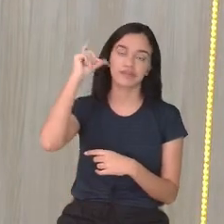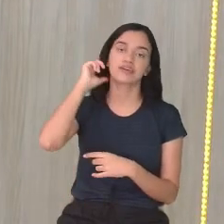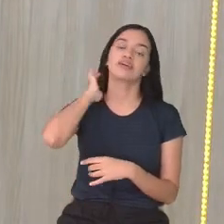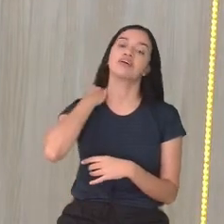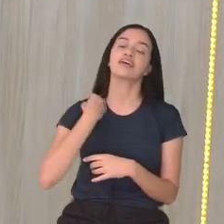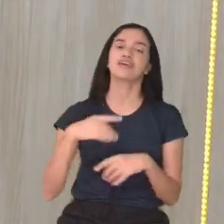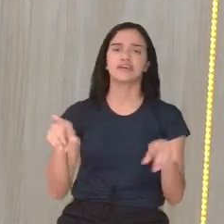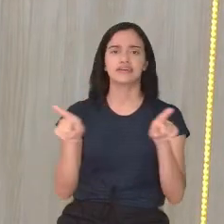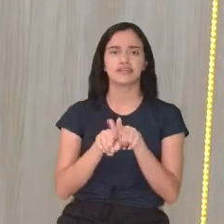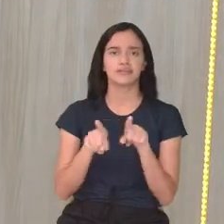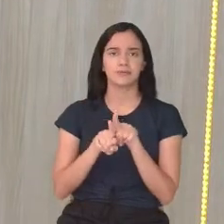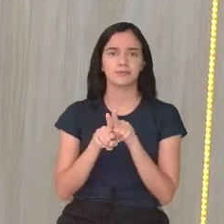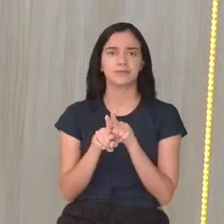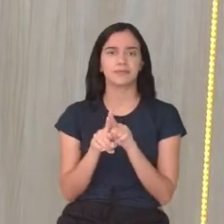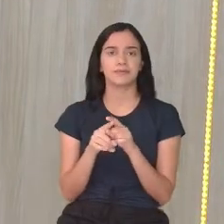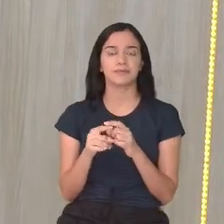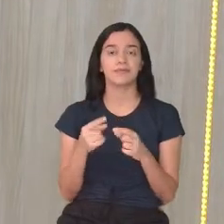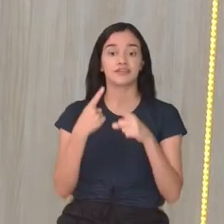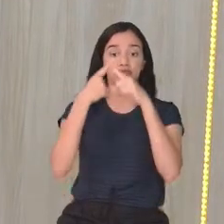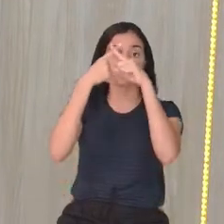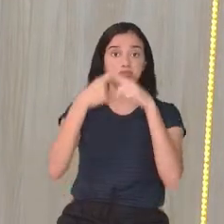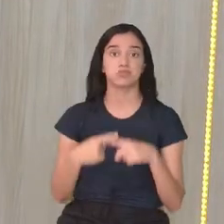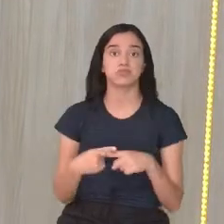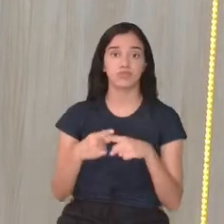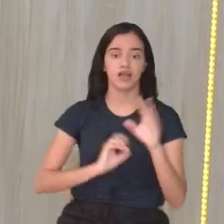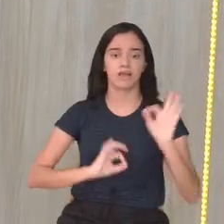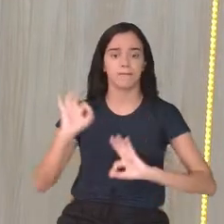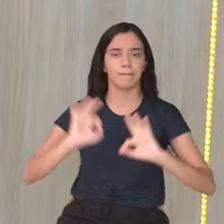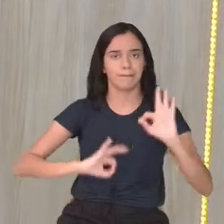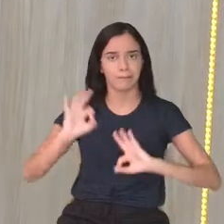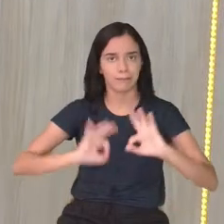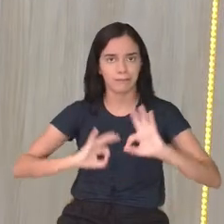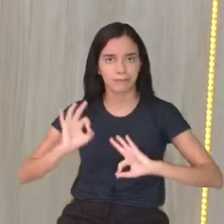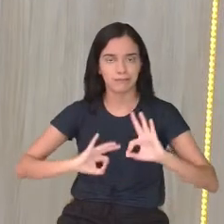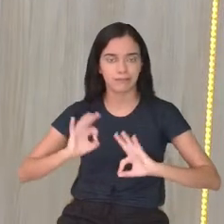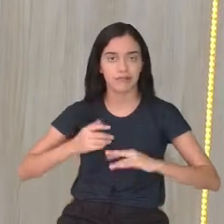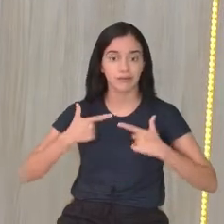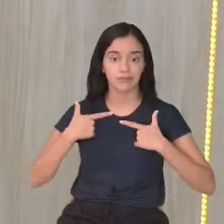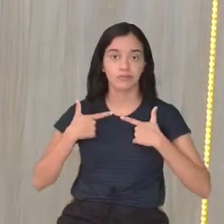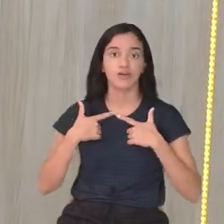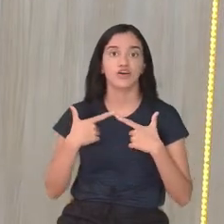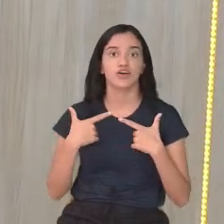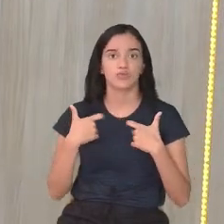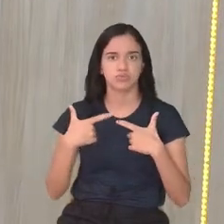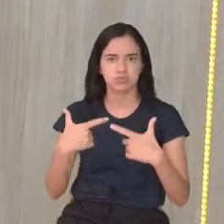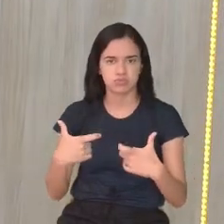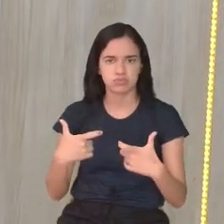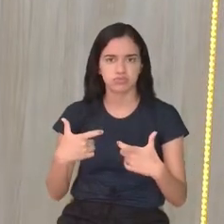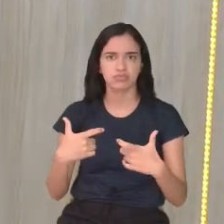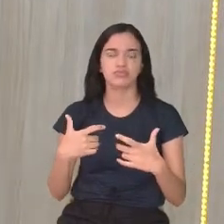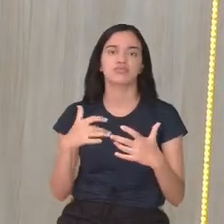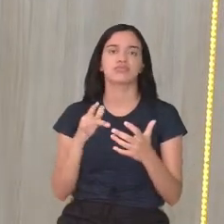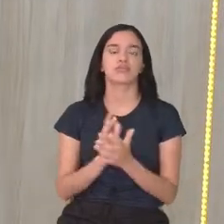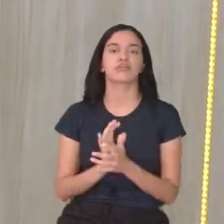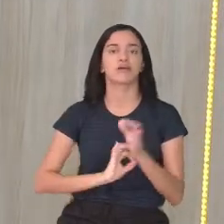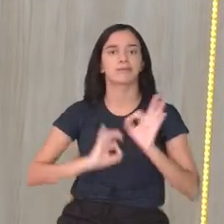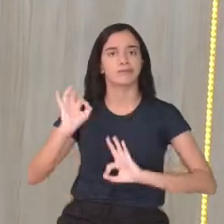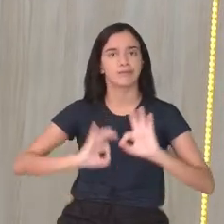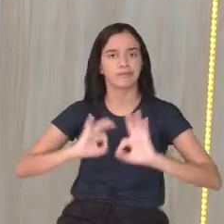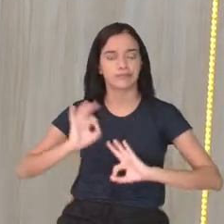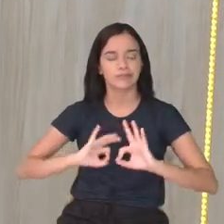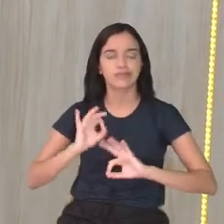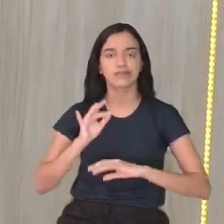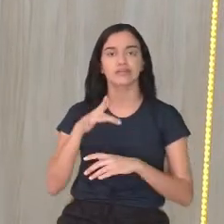e também como uma forma de combate, né? De preparar o corpo para combater, né? Aí, através da preparação